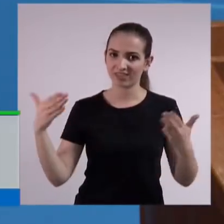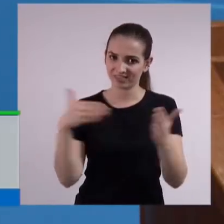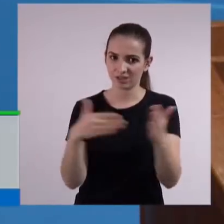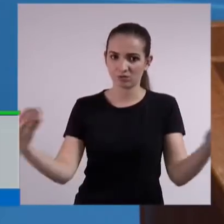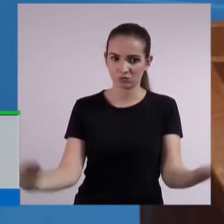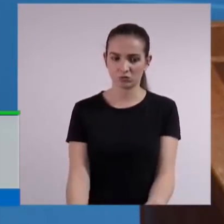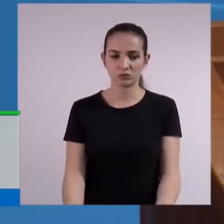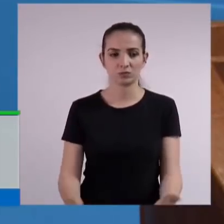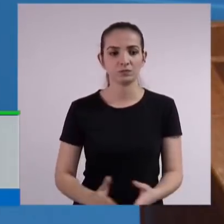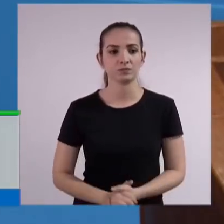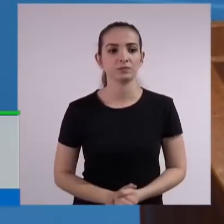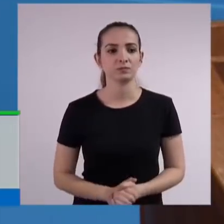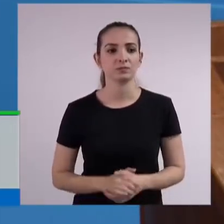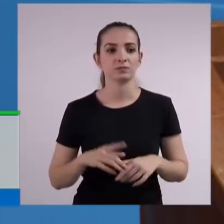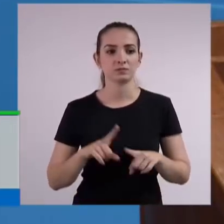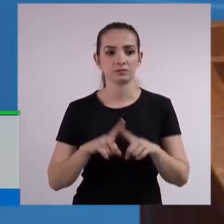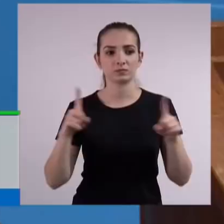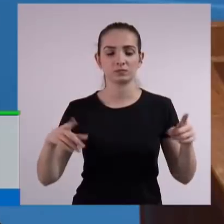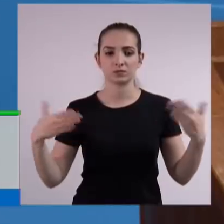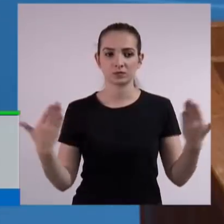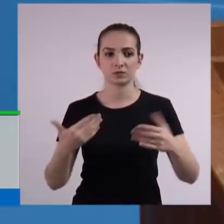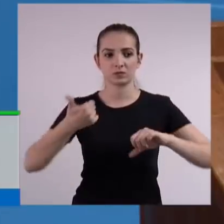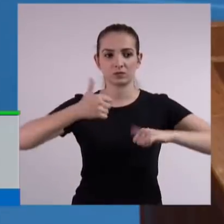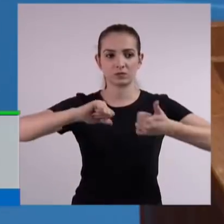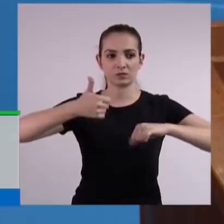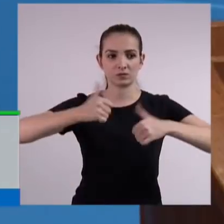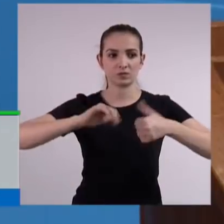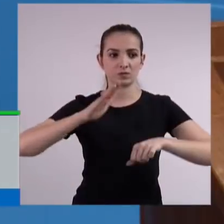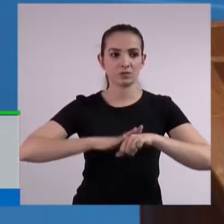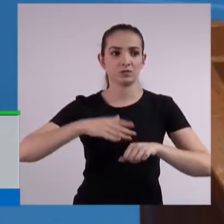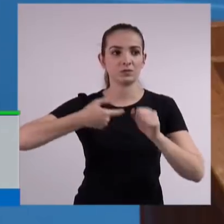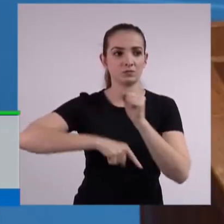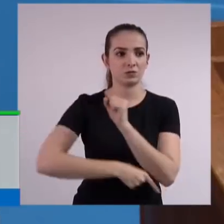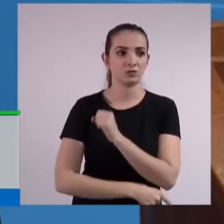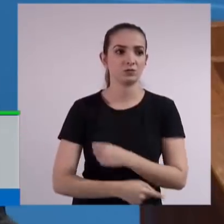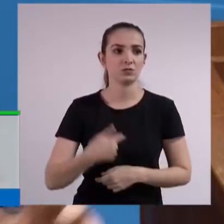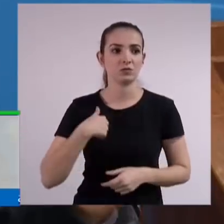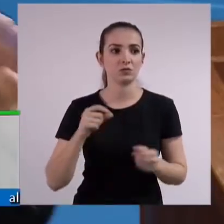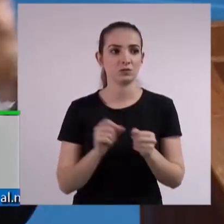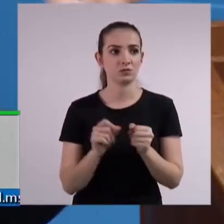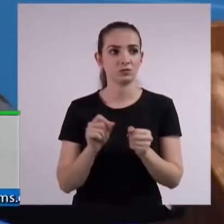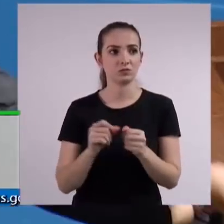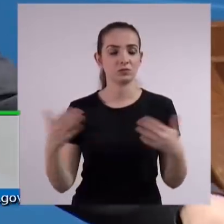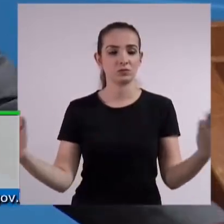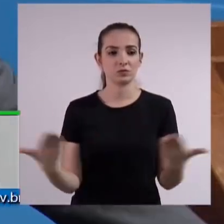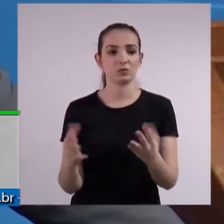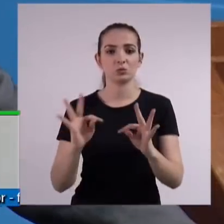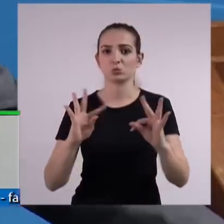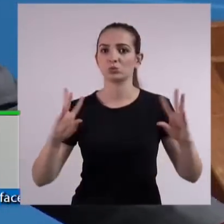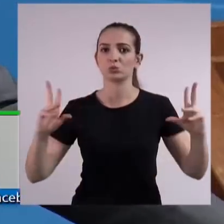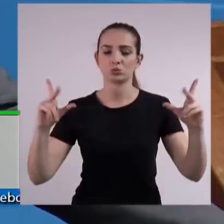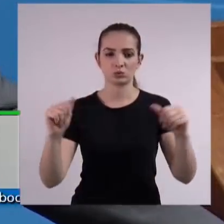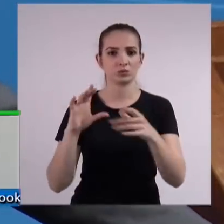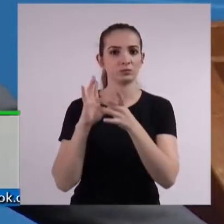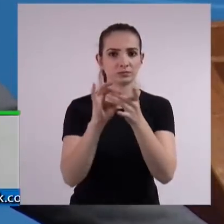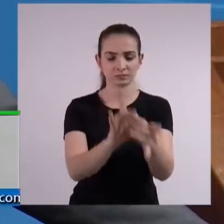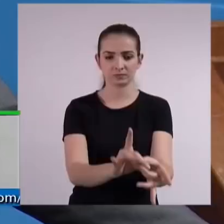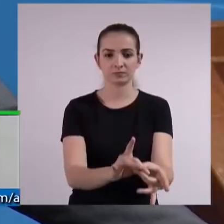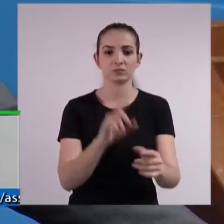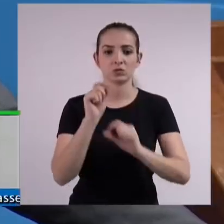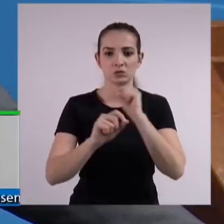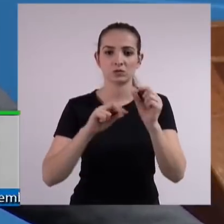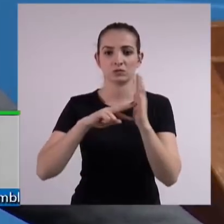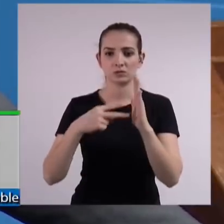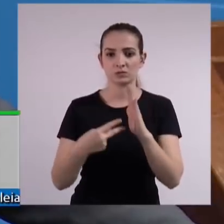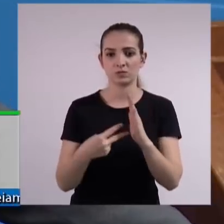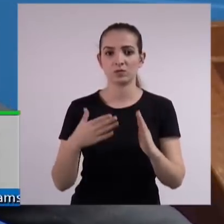tomar. Mas a análise mais profunda que eu fiz, diante de todo o quadro, o que significa o